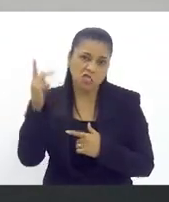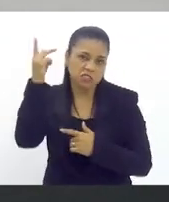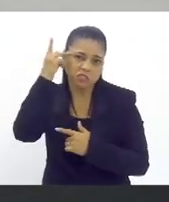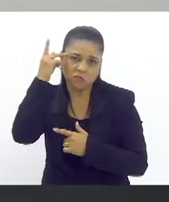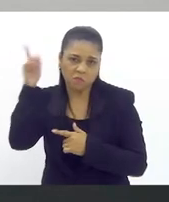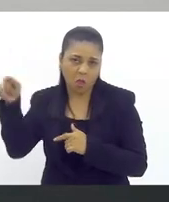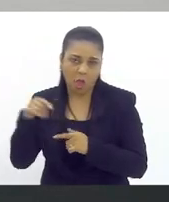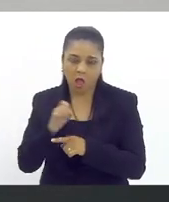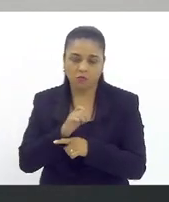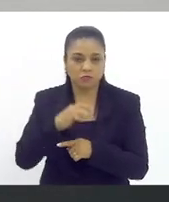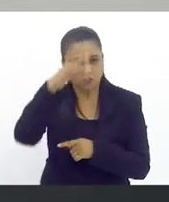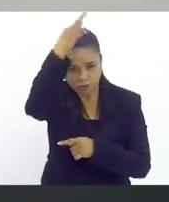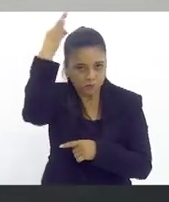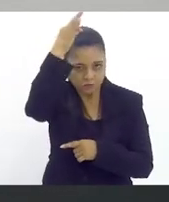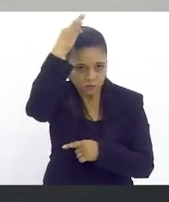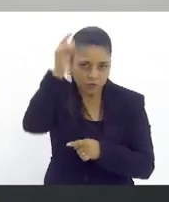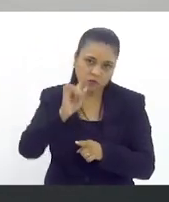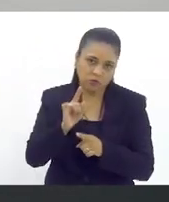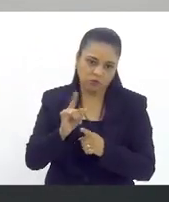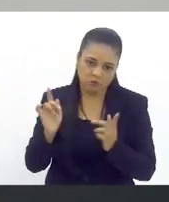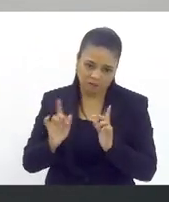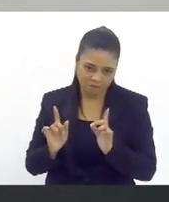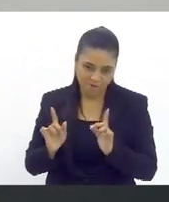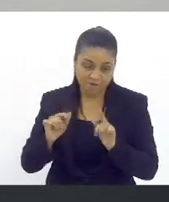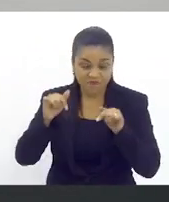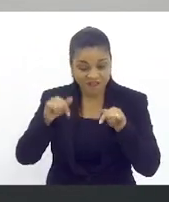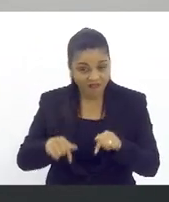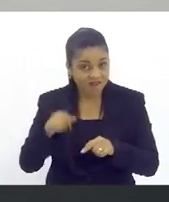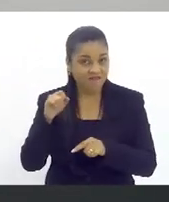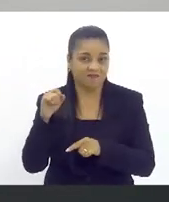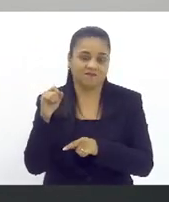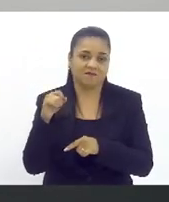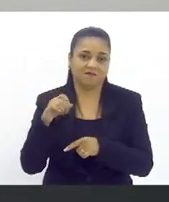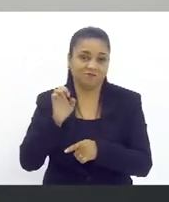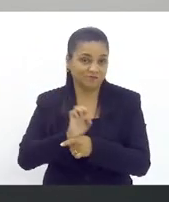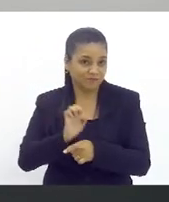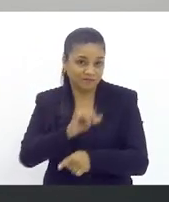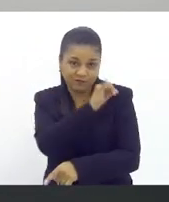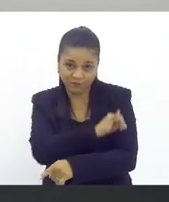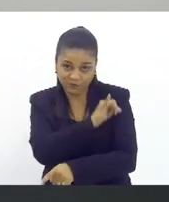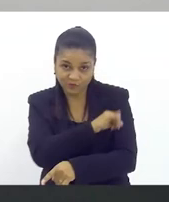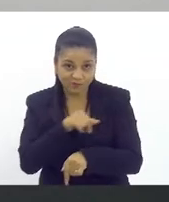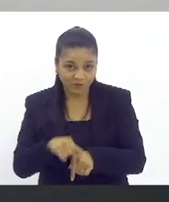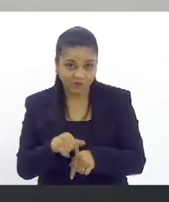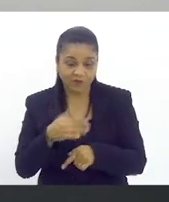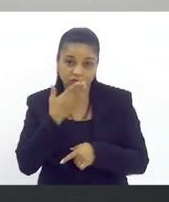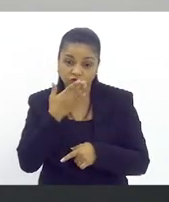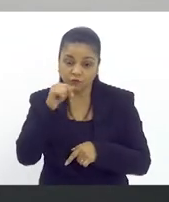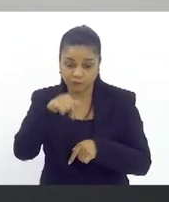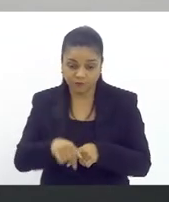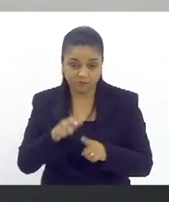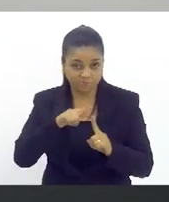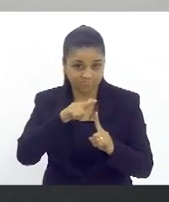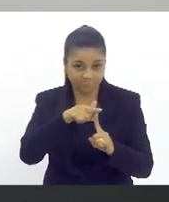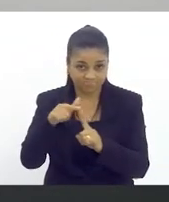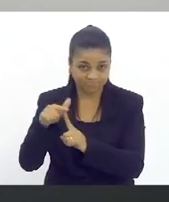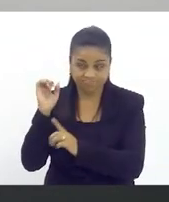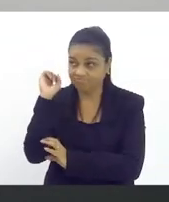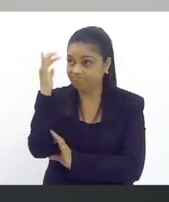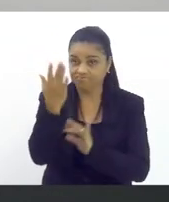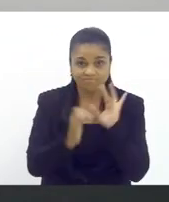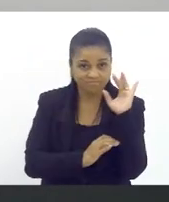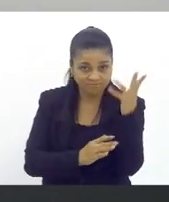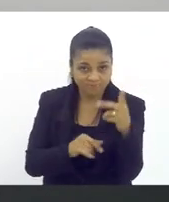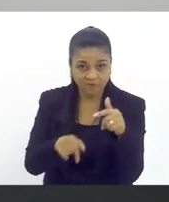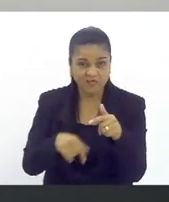do Espírito Santo como muitas vezes acontece eu me pergunto se São Paulo e admitir